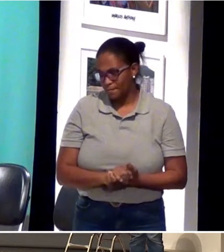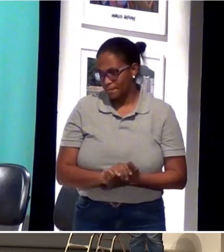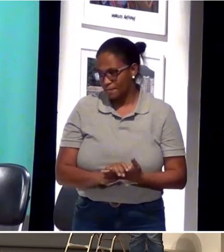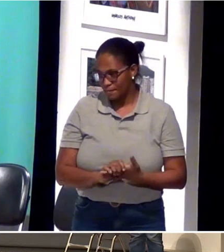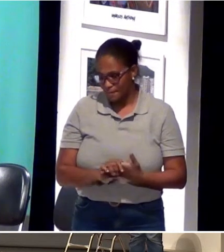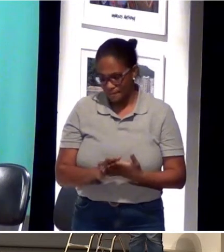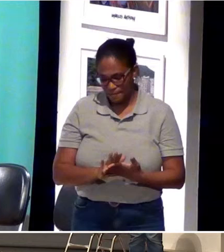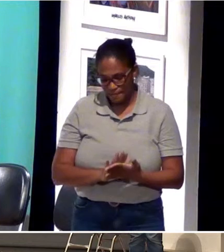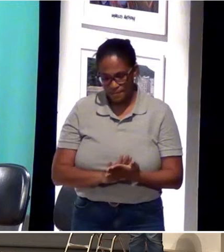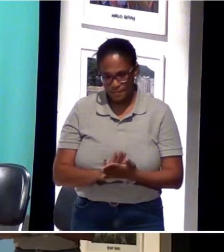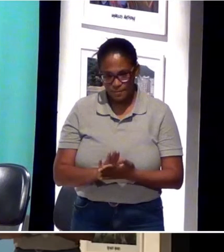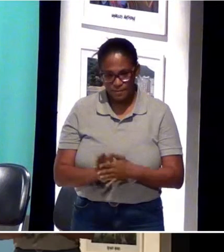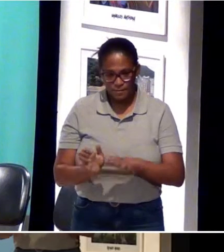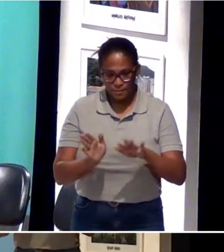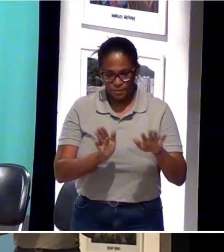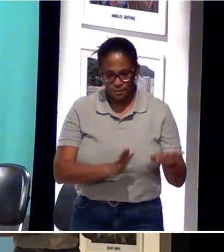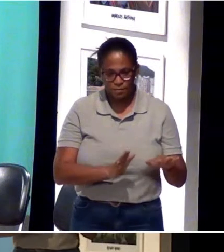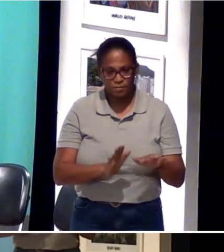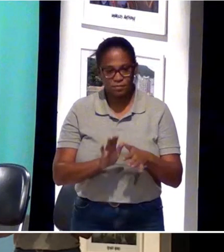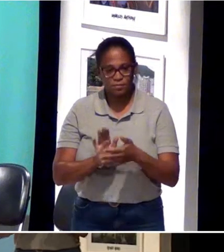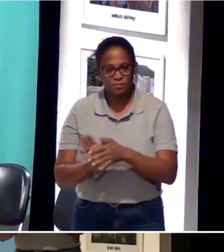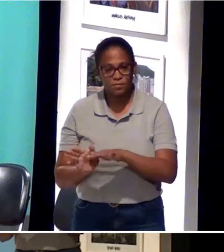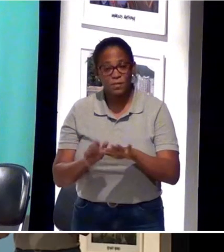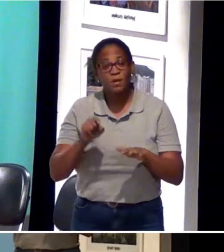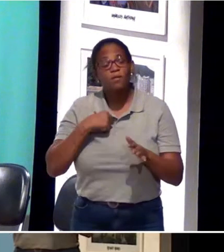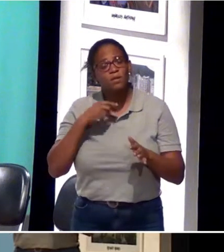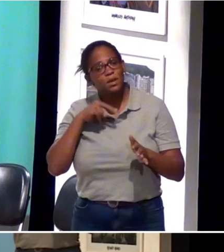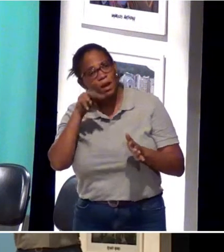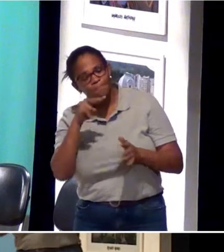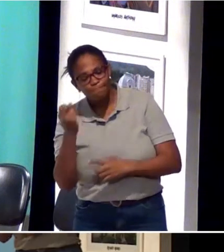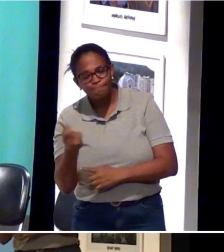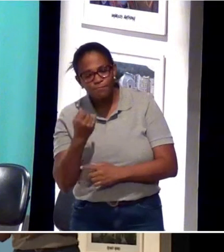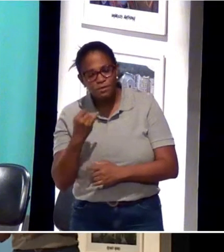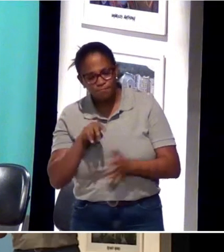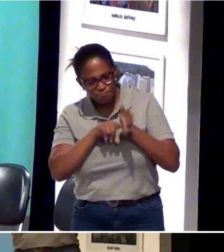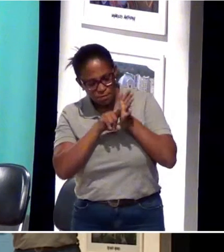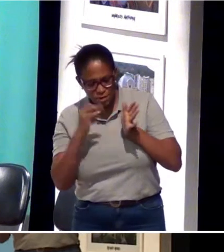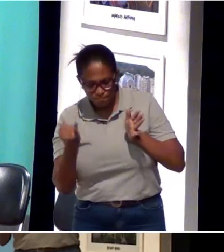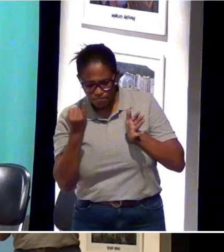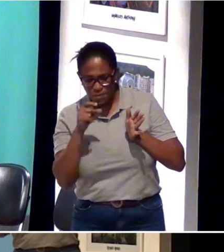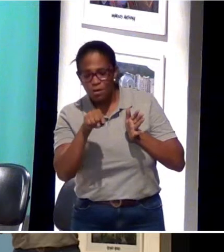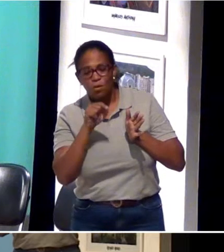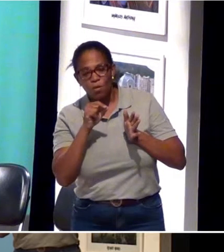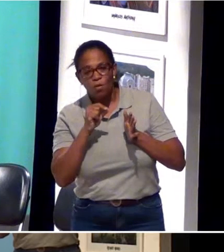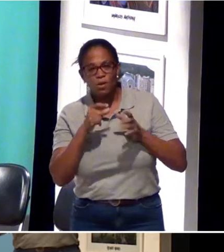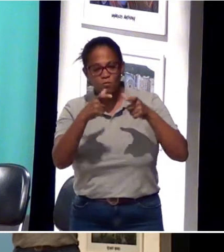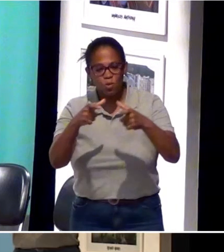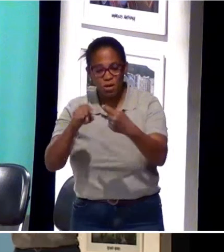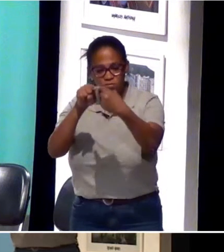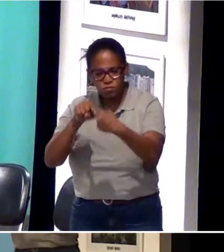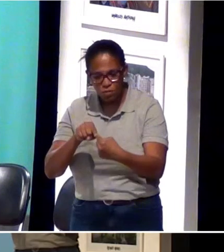Assim, você inaugura com o SAM o reconhecimento da necessidade de estabelecimentos adequados. Você vai ter aí